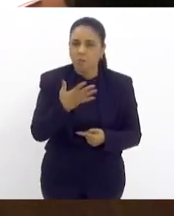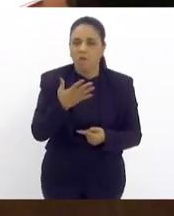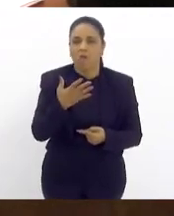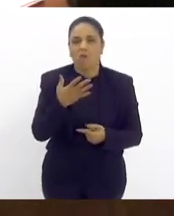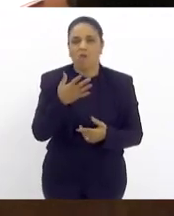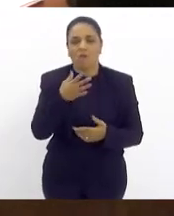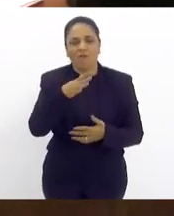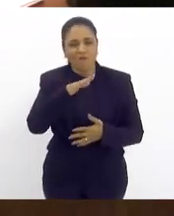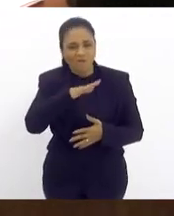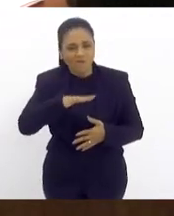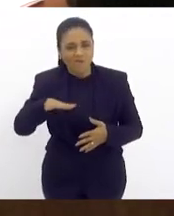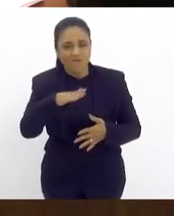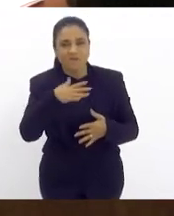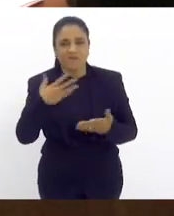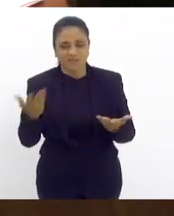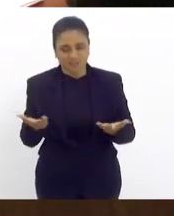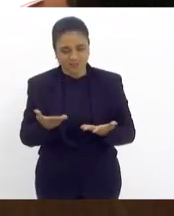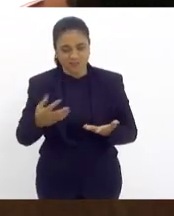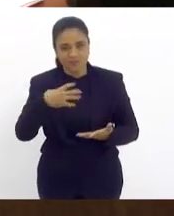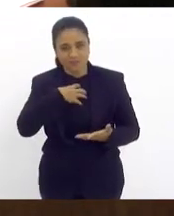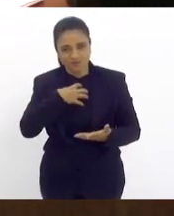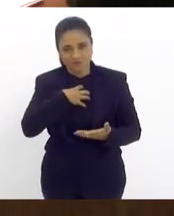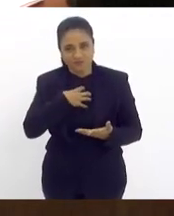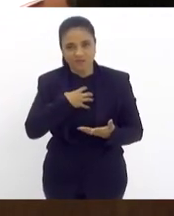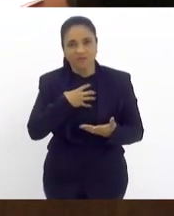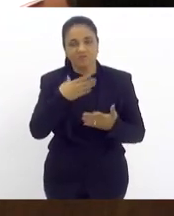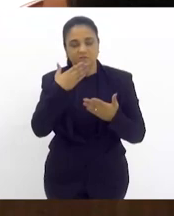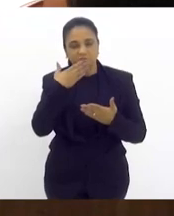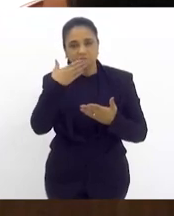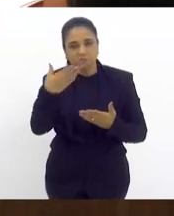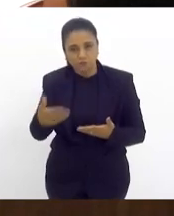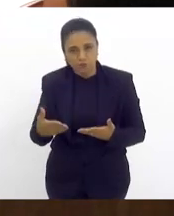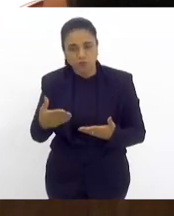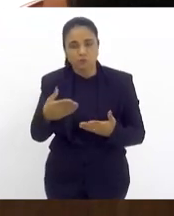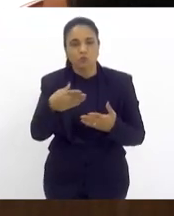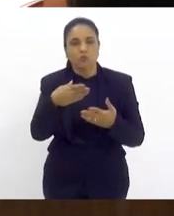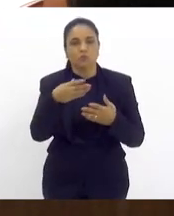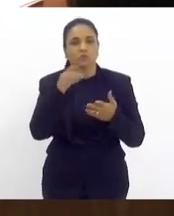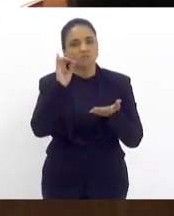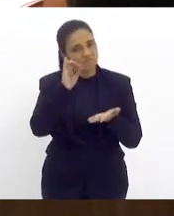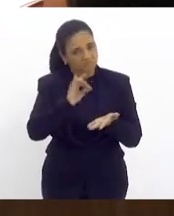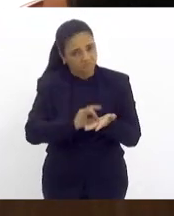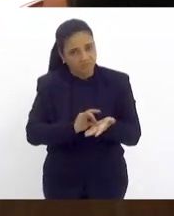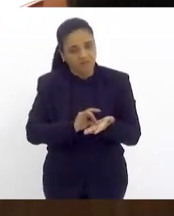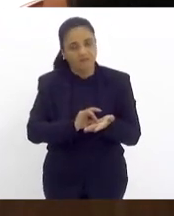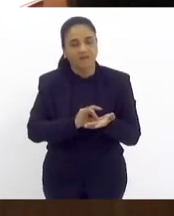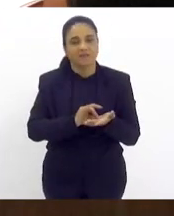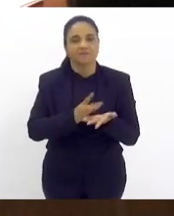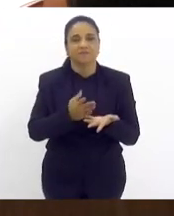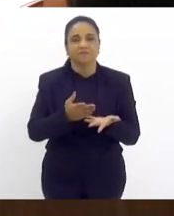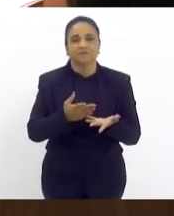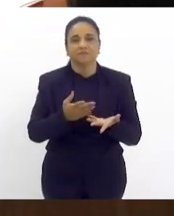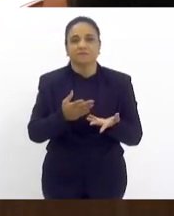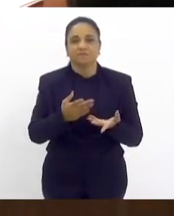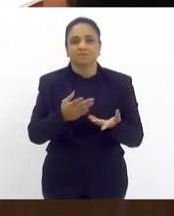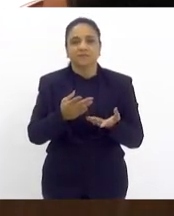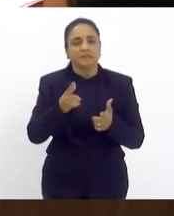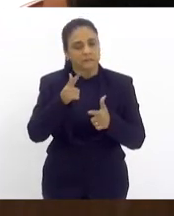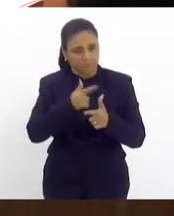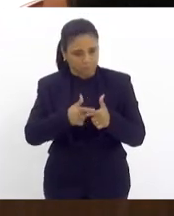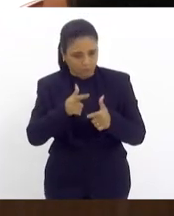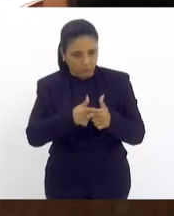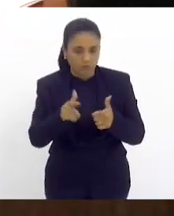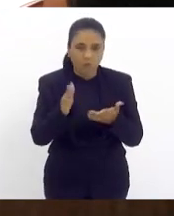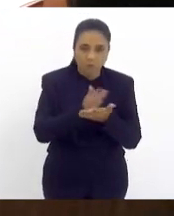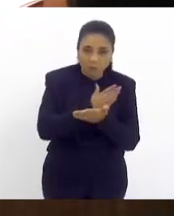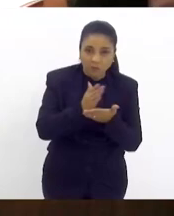que vossa excelência fez a solicitação legítima e justa mas tem alguns problemas que serão solucionados